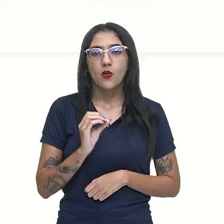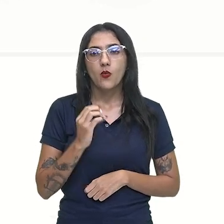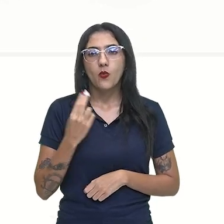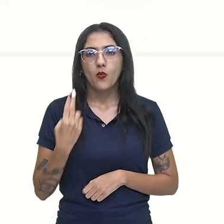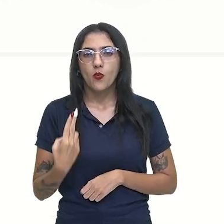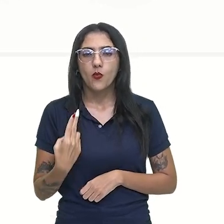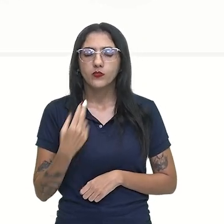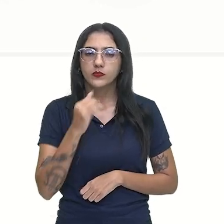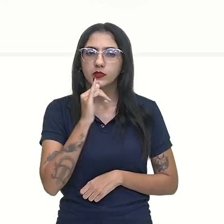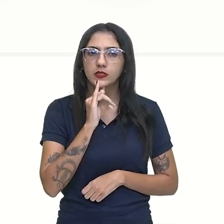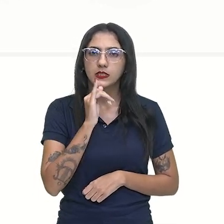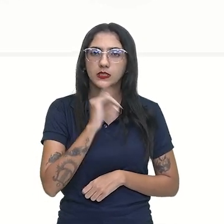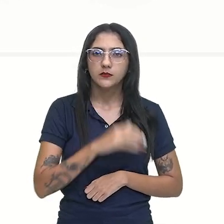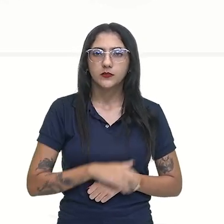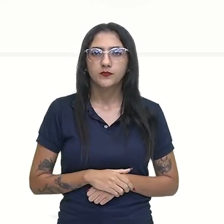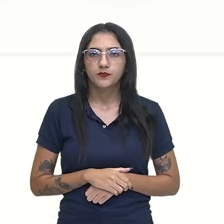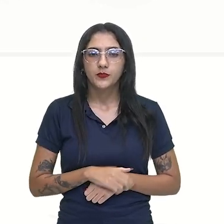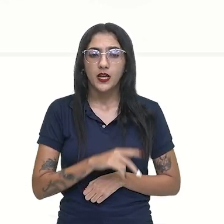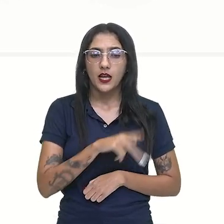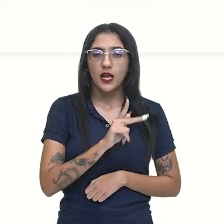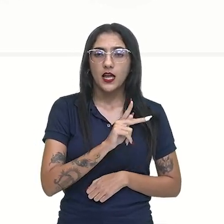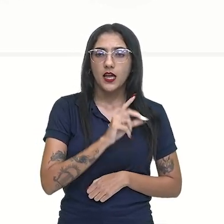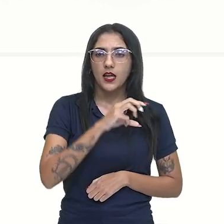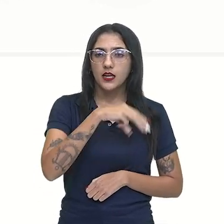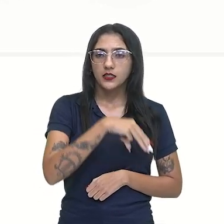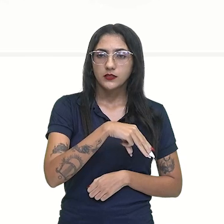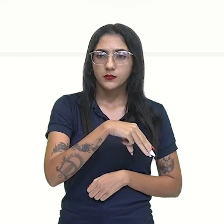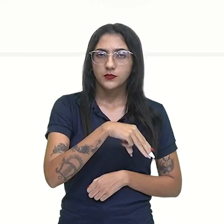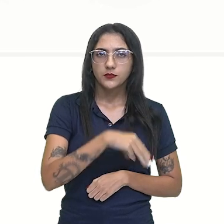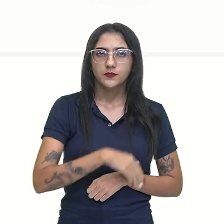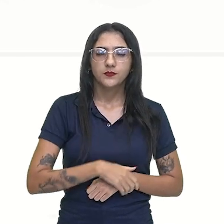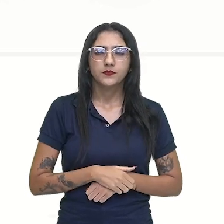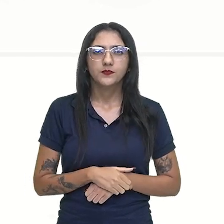para quilômetro, vamos colocar aqui quilômetro,